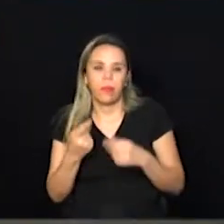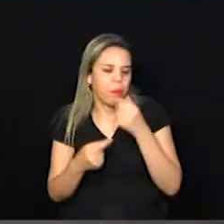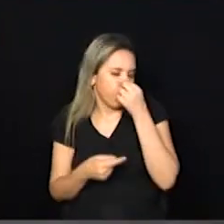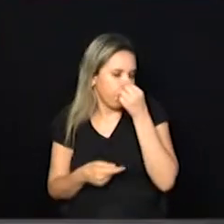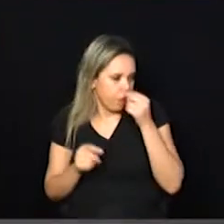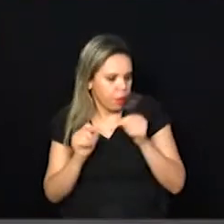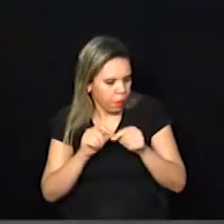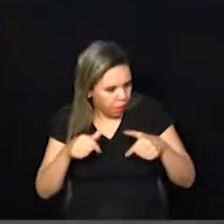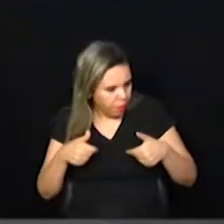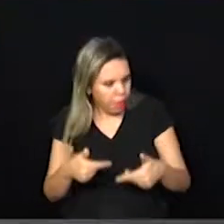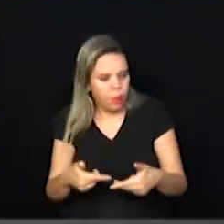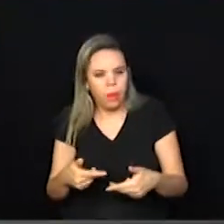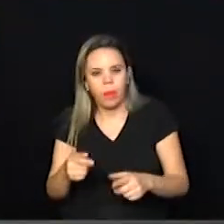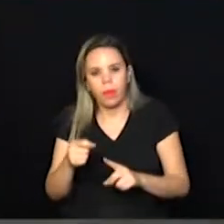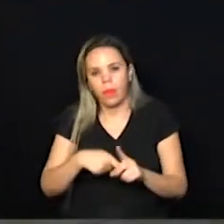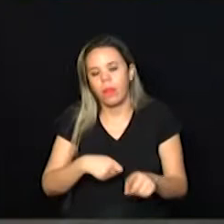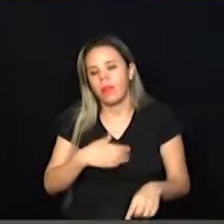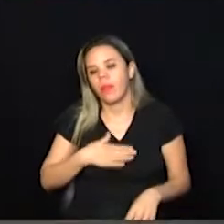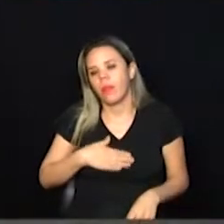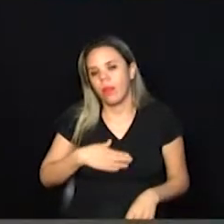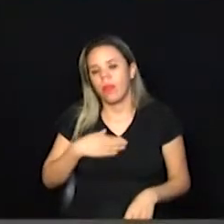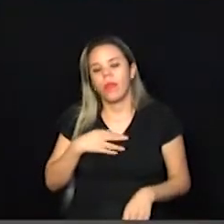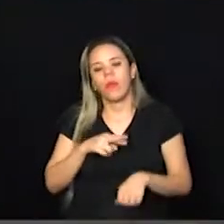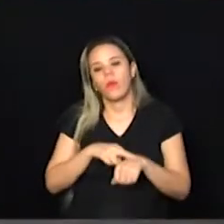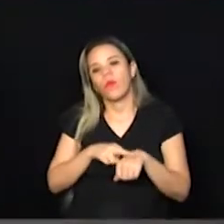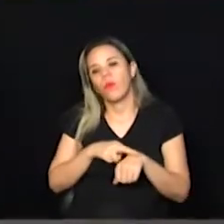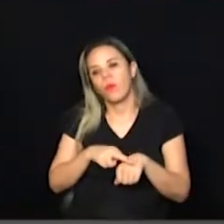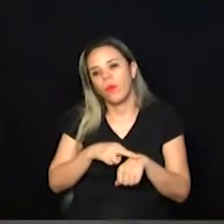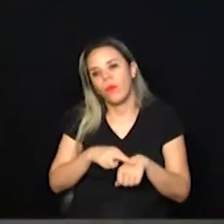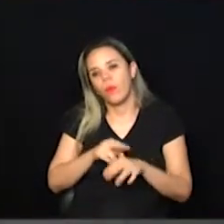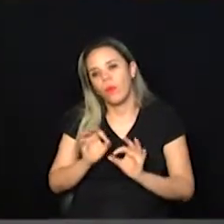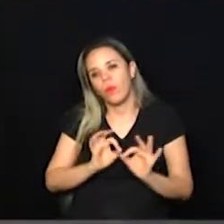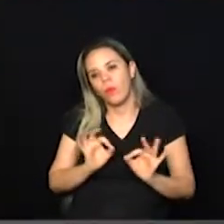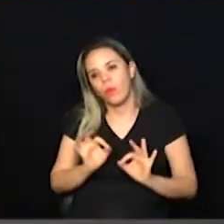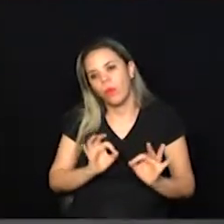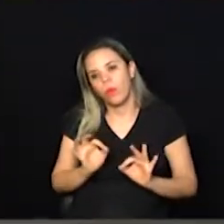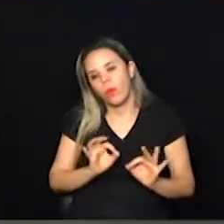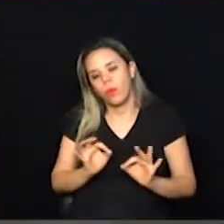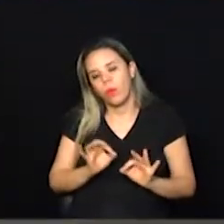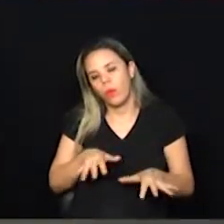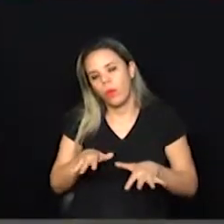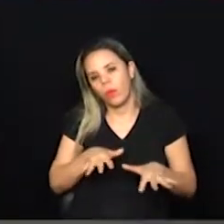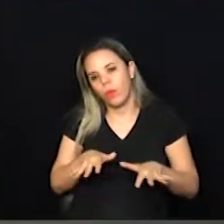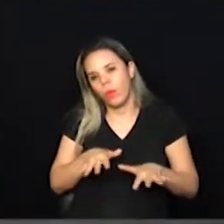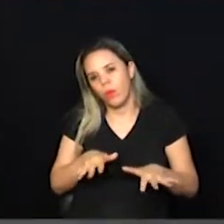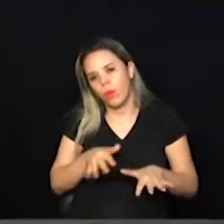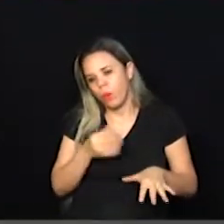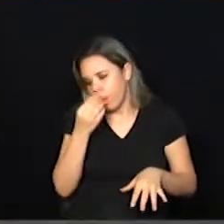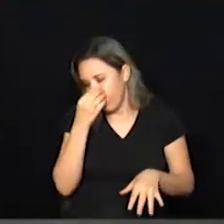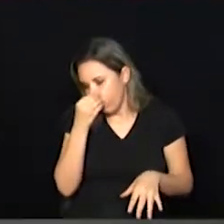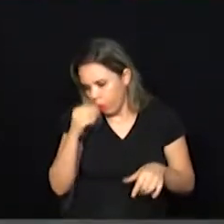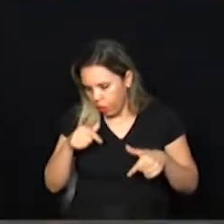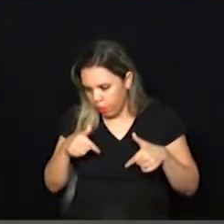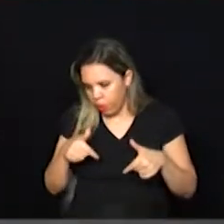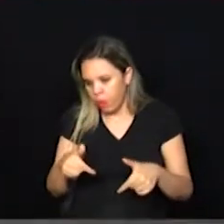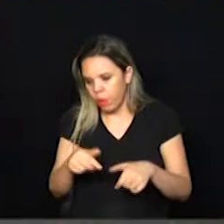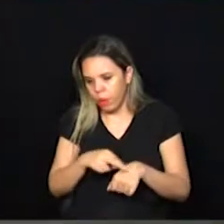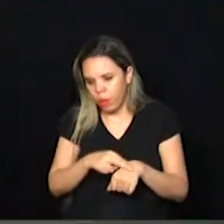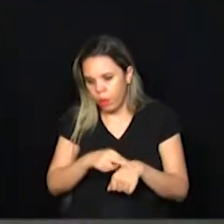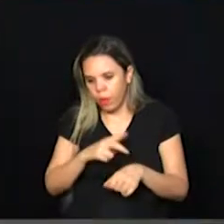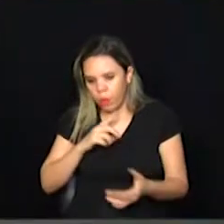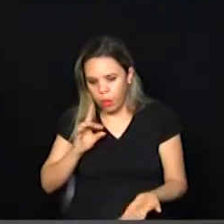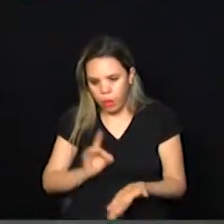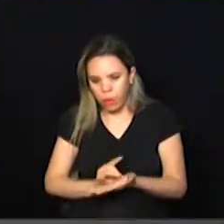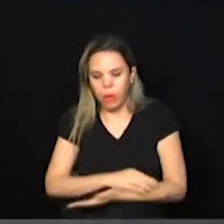ações como a do Agosto Lilás, nós temos que já estar nos preparando para que esse movimento, porque se a ação do Agosto Lilás tiver efetividade, quer dizer